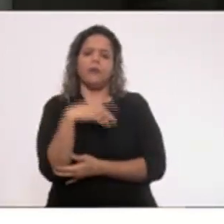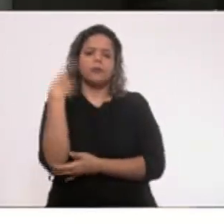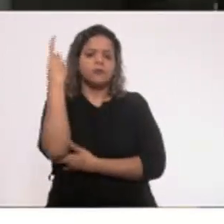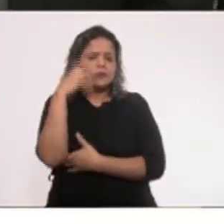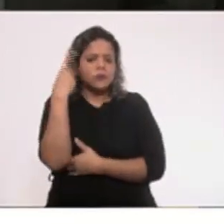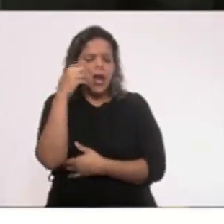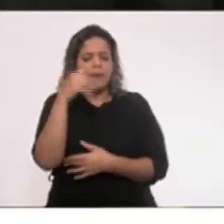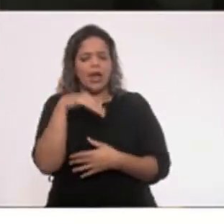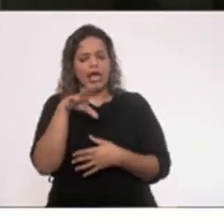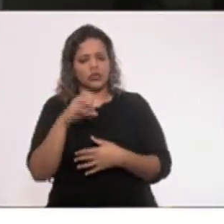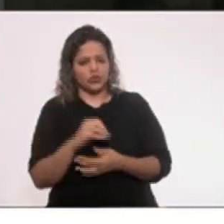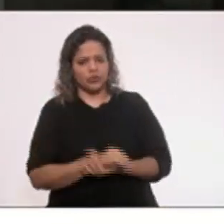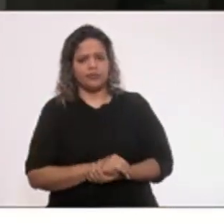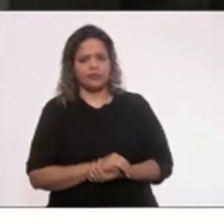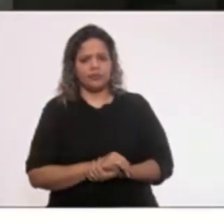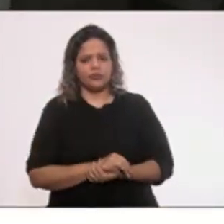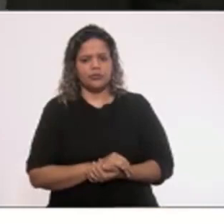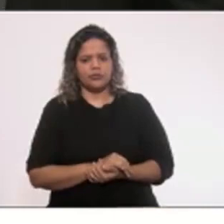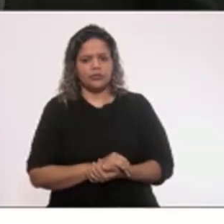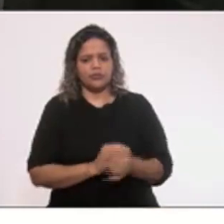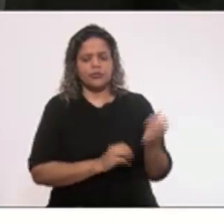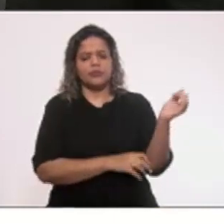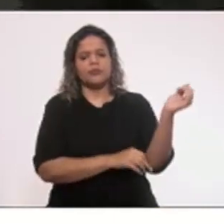deputado Márcio Pacheco, chamar também. Atenção, deputado Márcio.